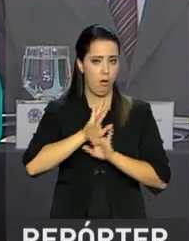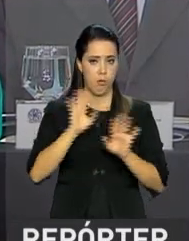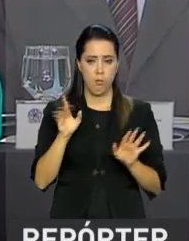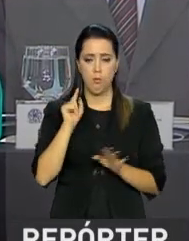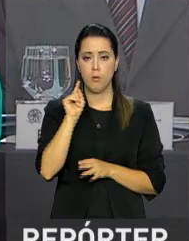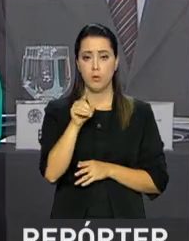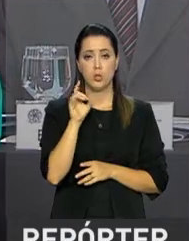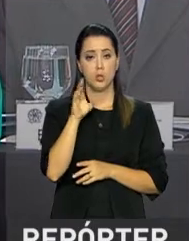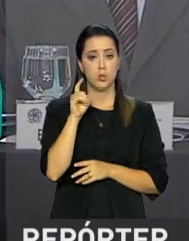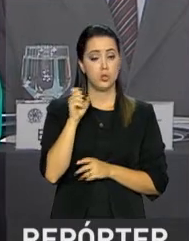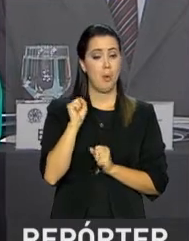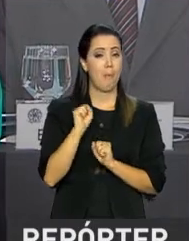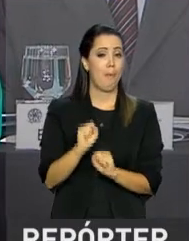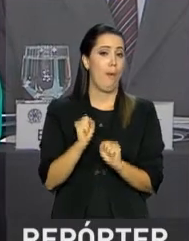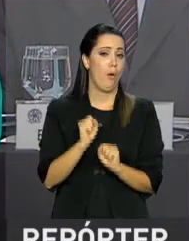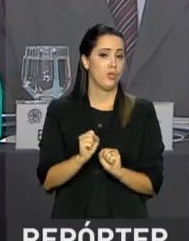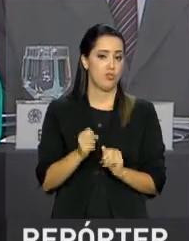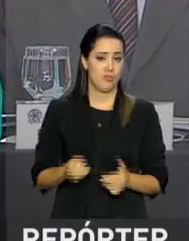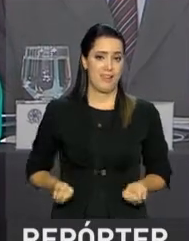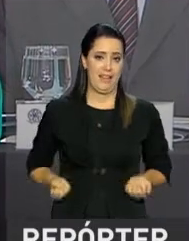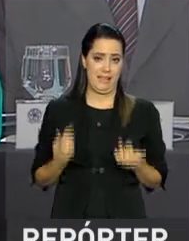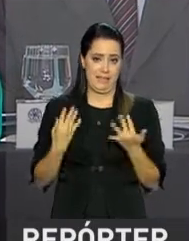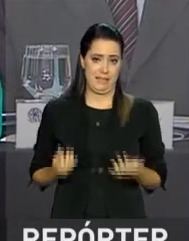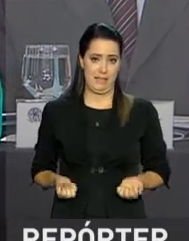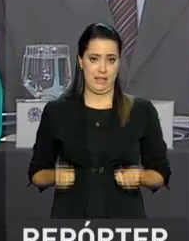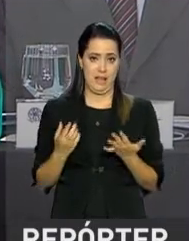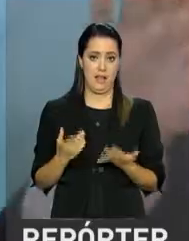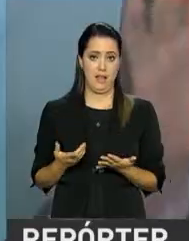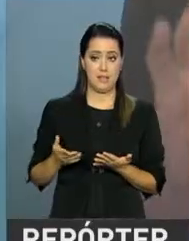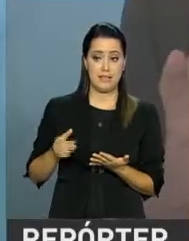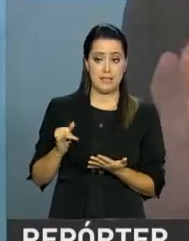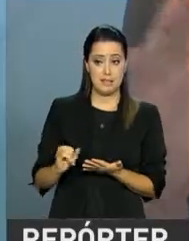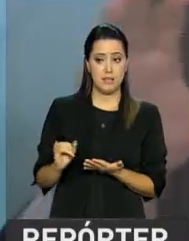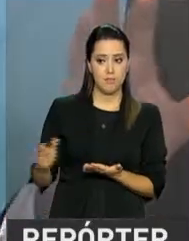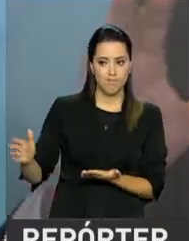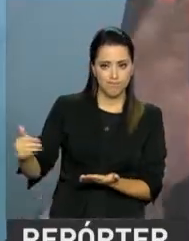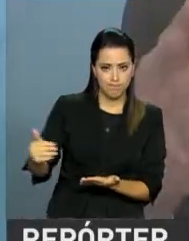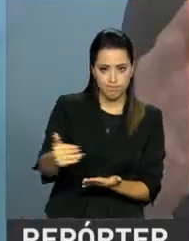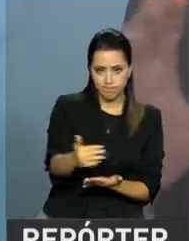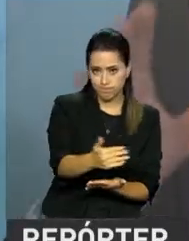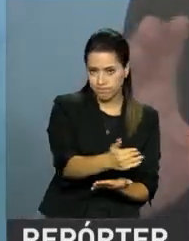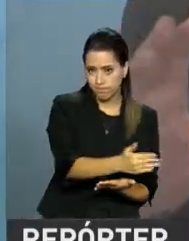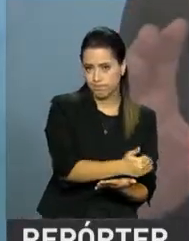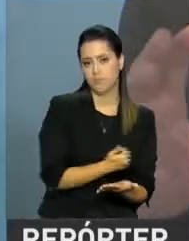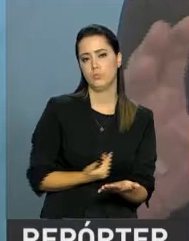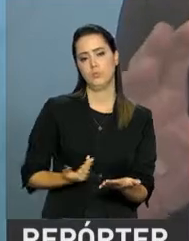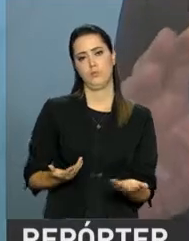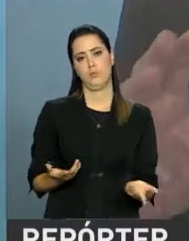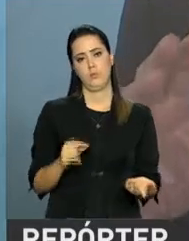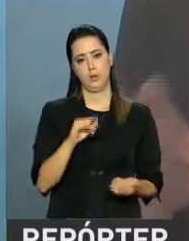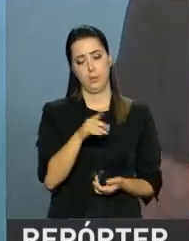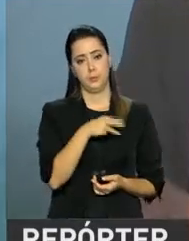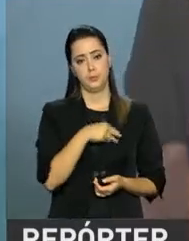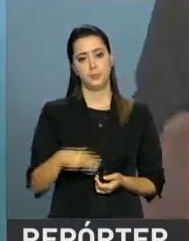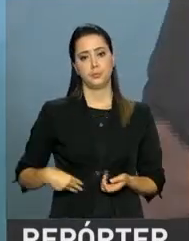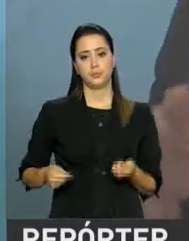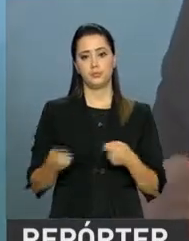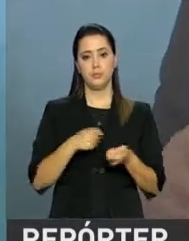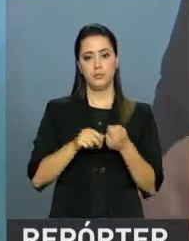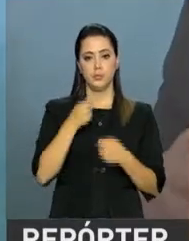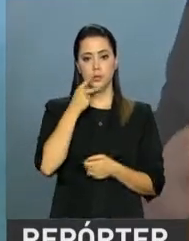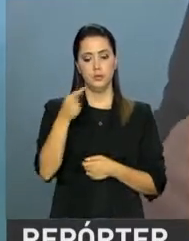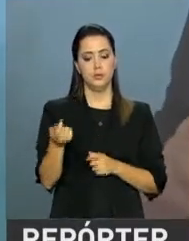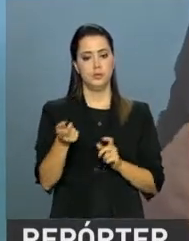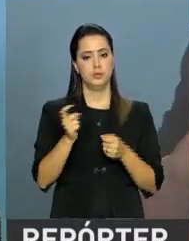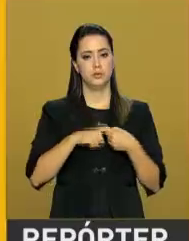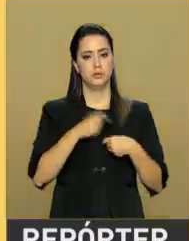que só devemos gastar aquilo que se arrecada. O ministro da Fazenda foi na mesma linha e citou dados da recuperação